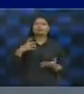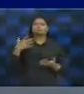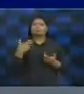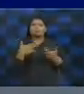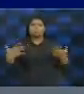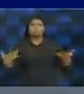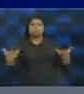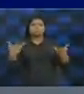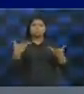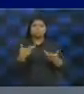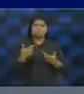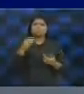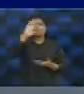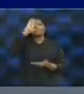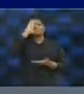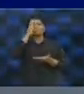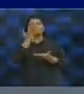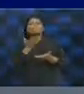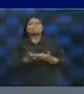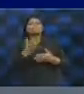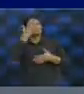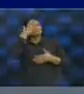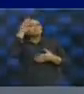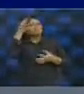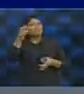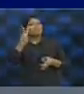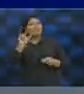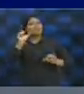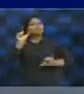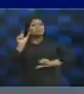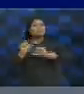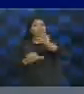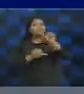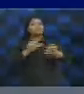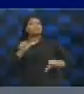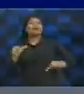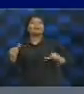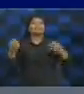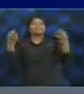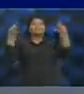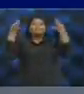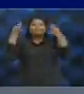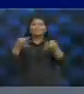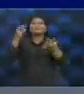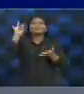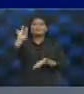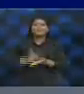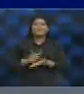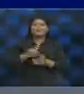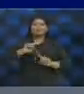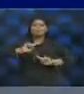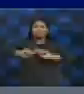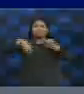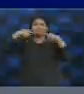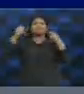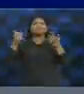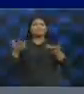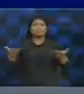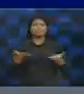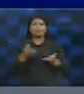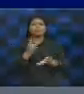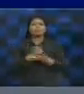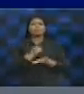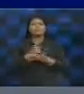que fala de esperança, de uma campanha que fala de uma mudança segura e transformadora, o tempo inteiro